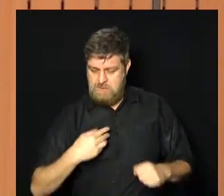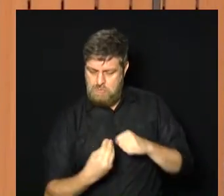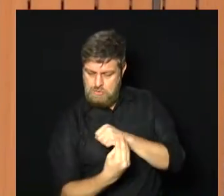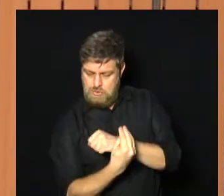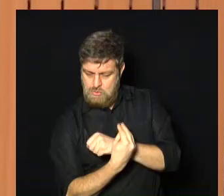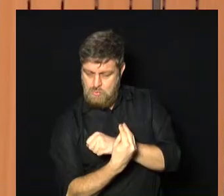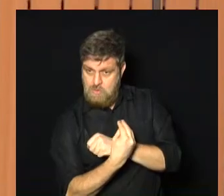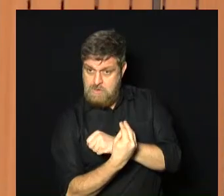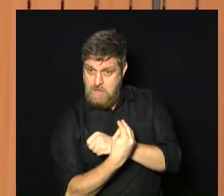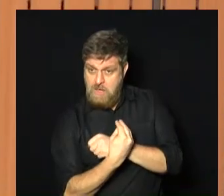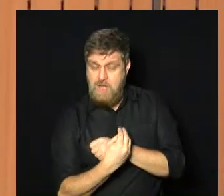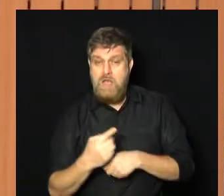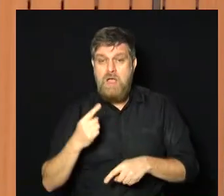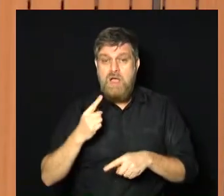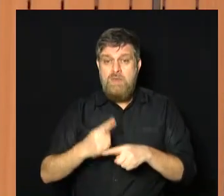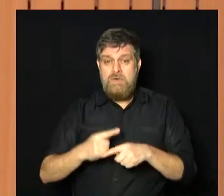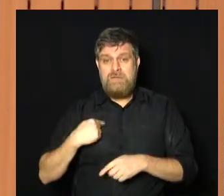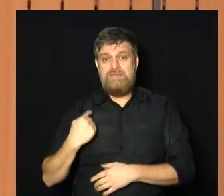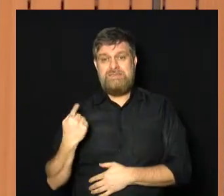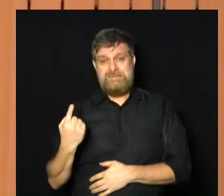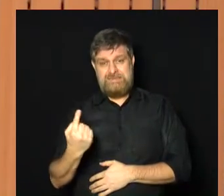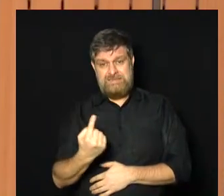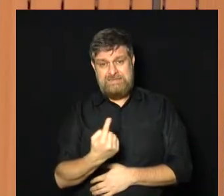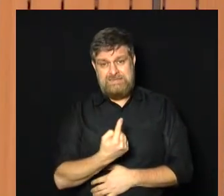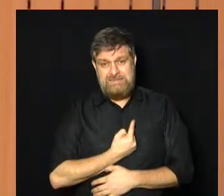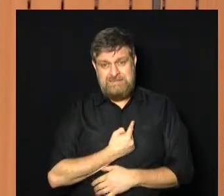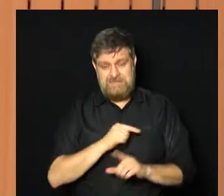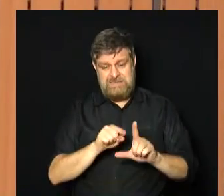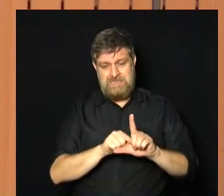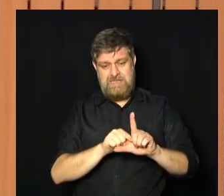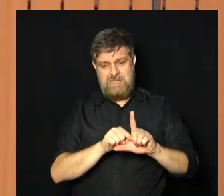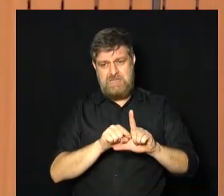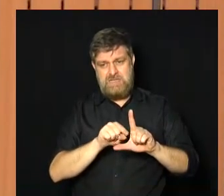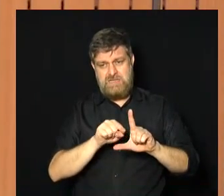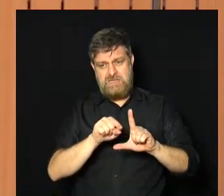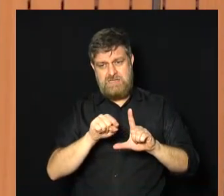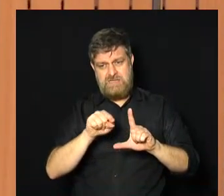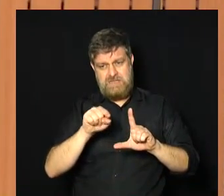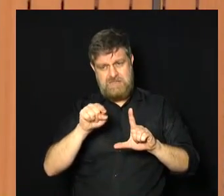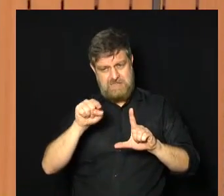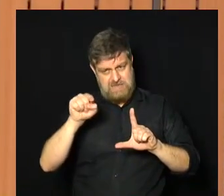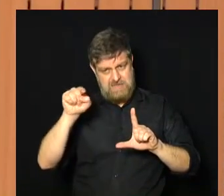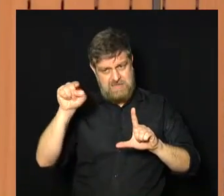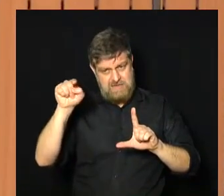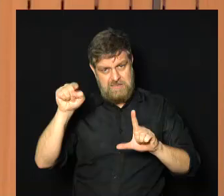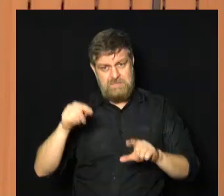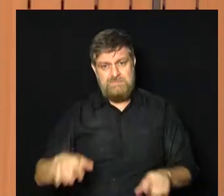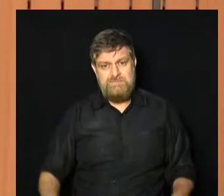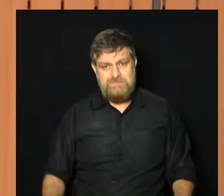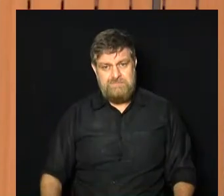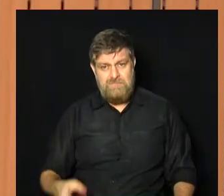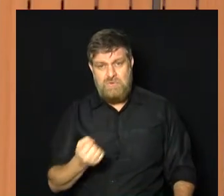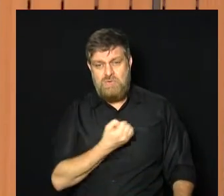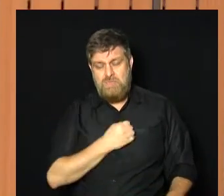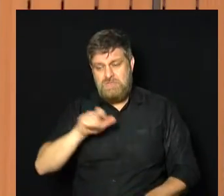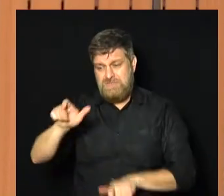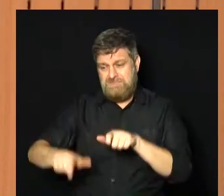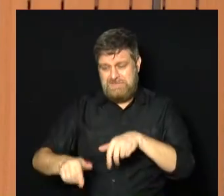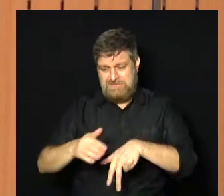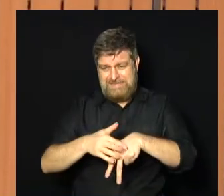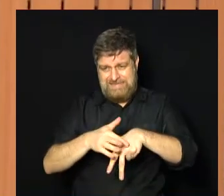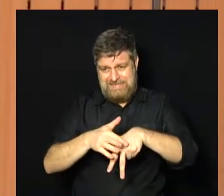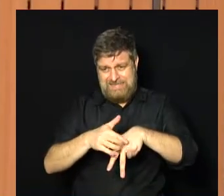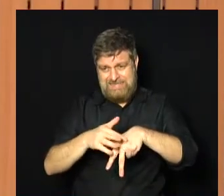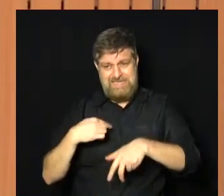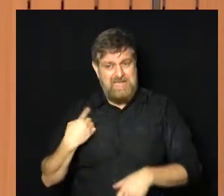proteção, porque nossa curva de transmissão voltou a crescer. né? Então, nós não estamos numa